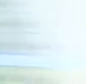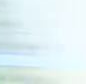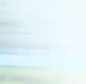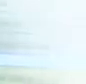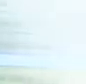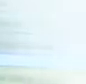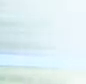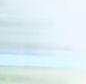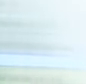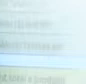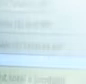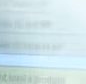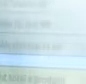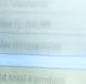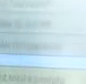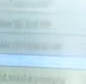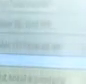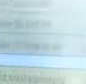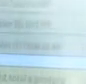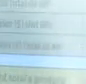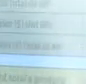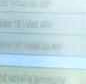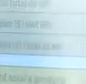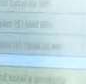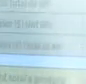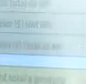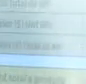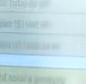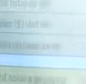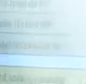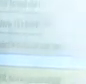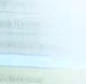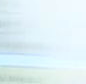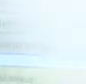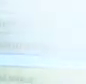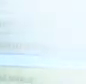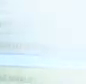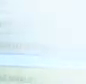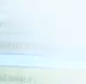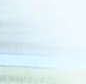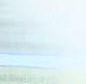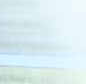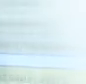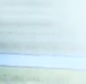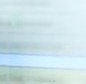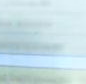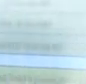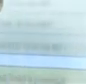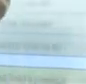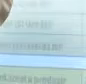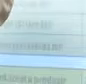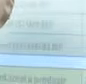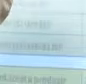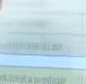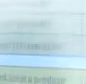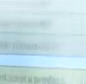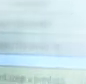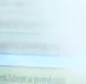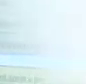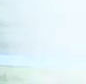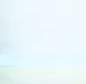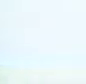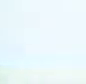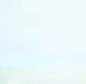Muito bem, estamos de volta. Vamos trabalhar agora, tirar as dúvidas, que surgiram algumas dúvidas aqui, então vamos lá. Não se preocupe que nós vamos